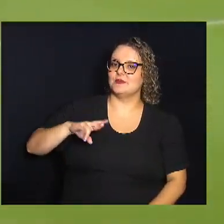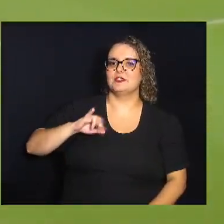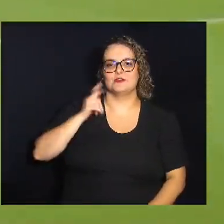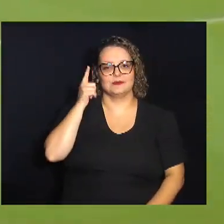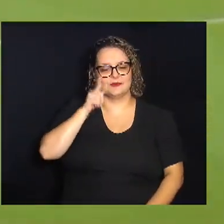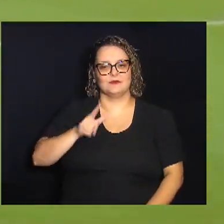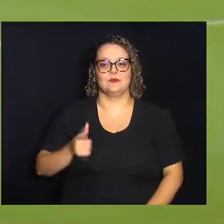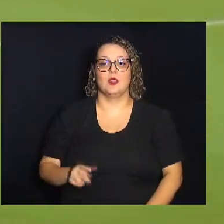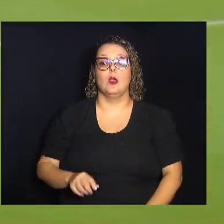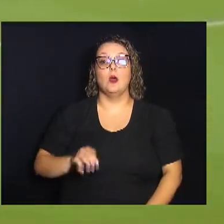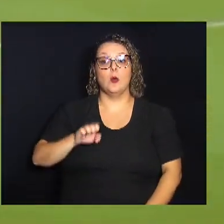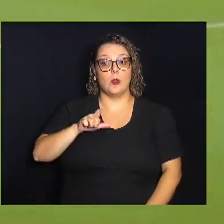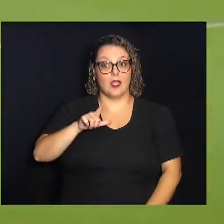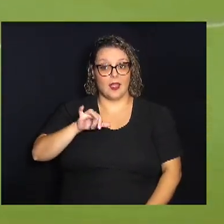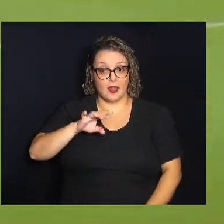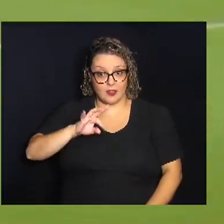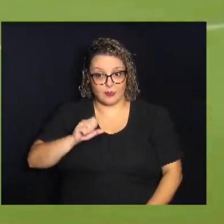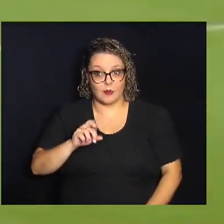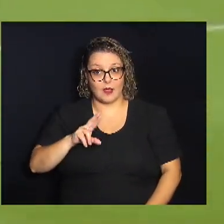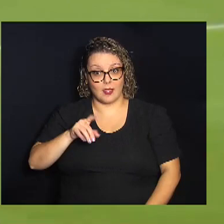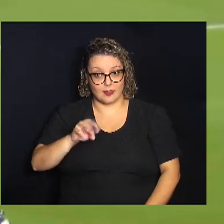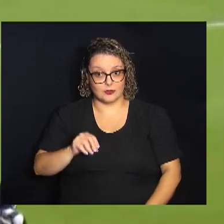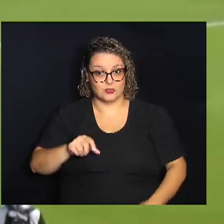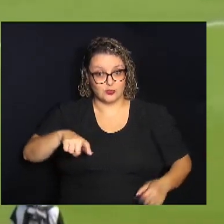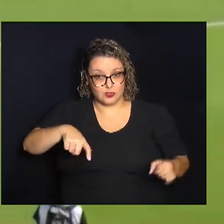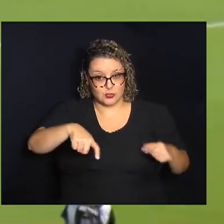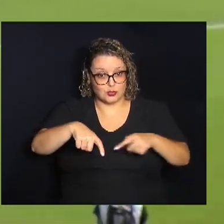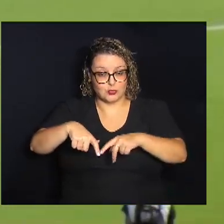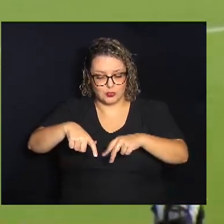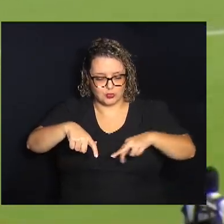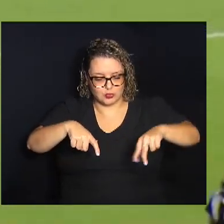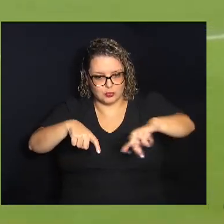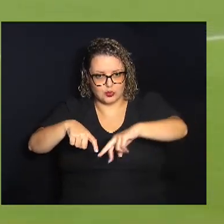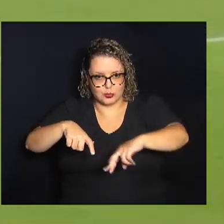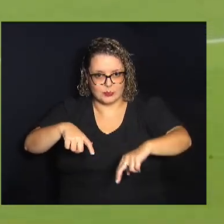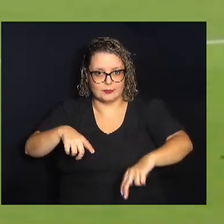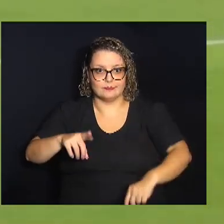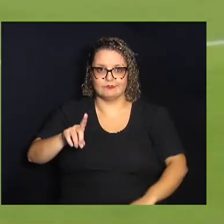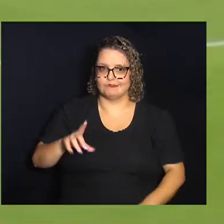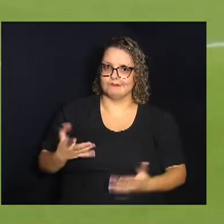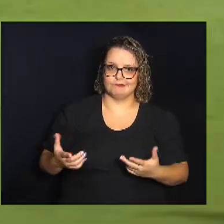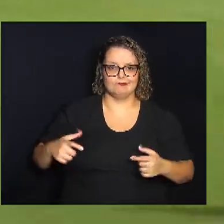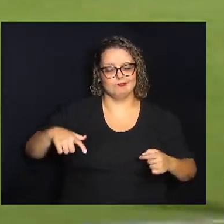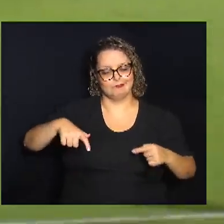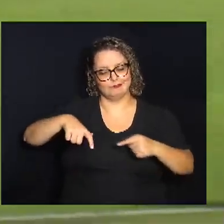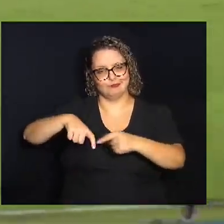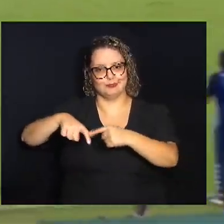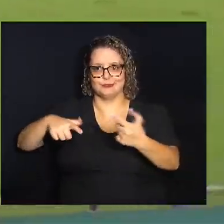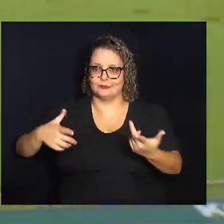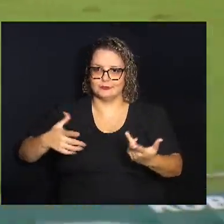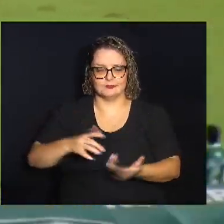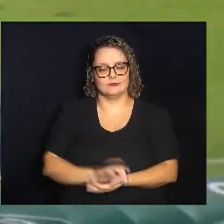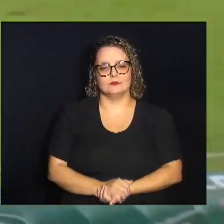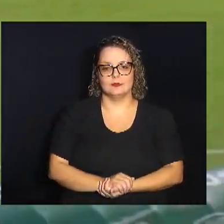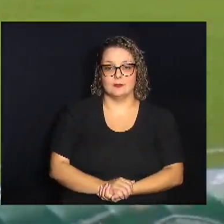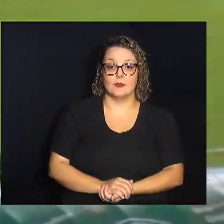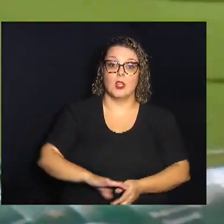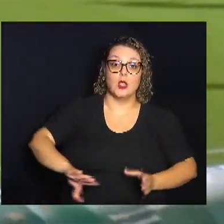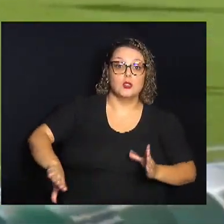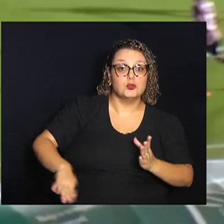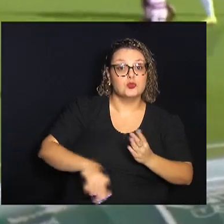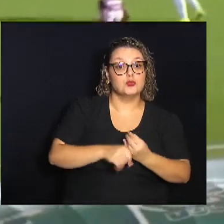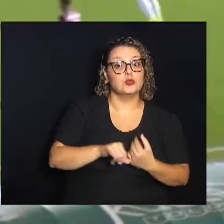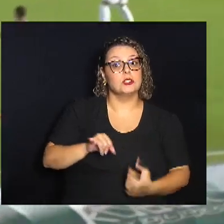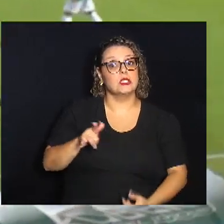Rato saiu do banco de reservas, escapou pela direita, mas parou no travessão. Nos acréscimos,